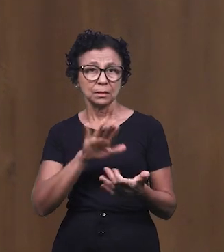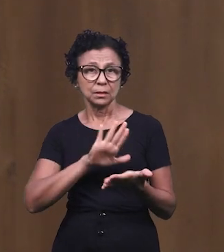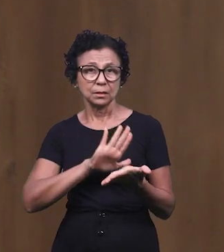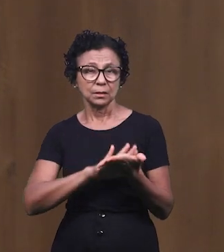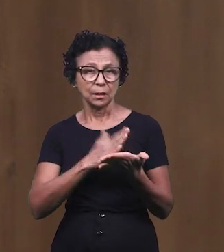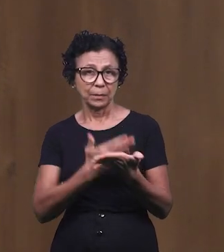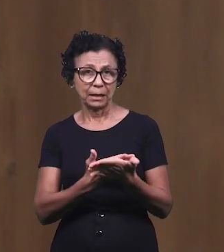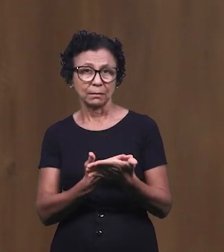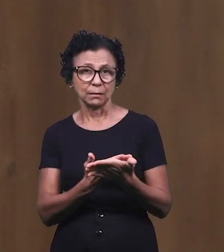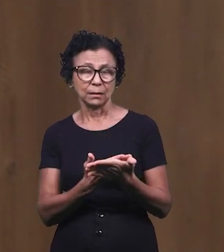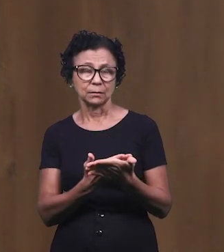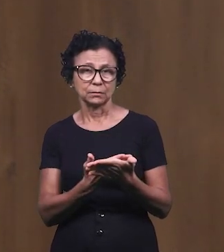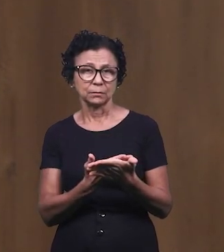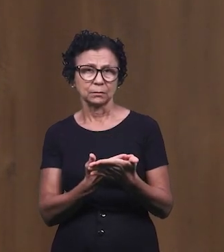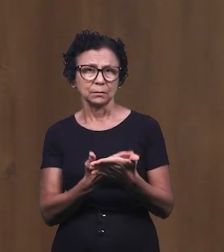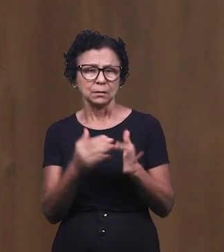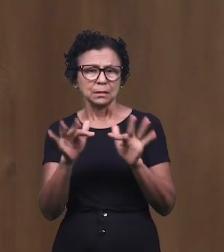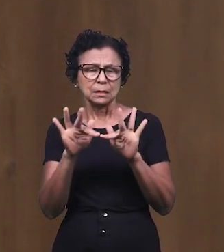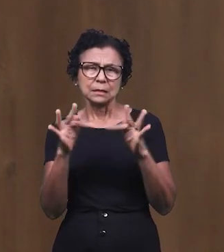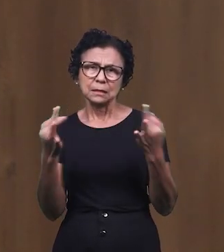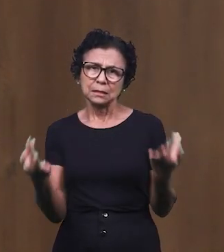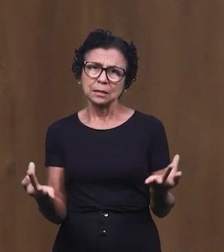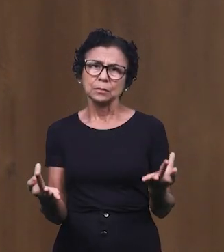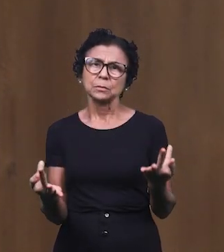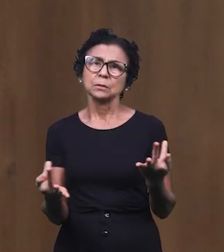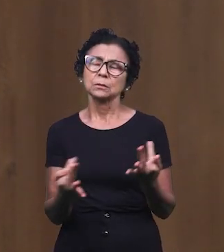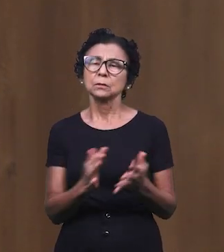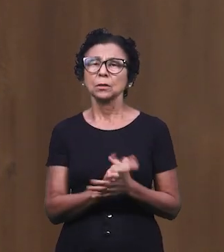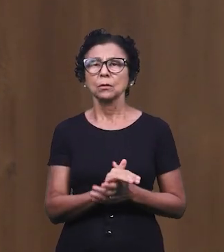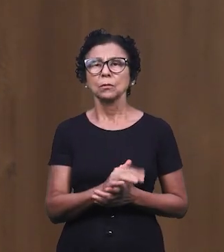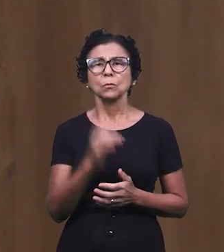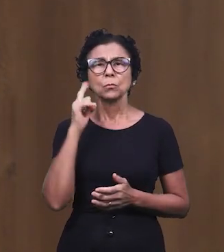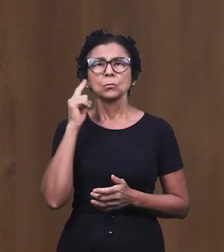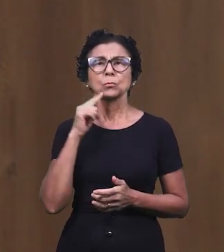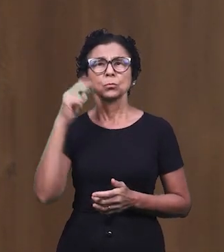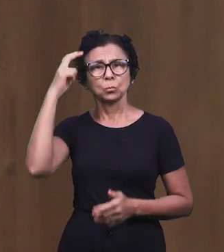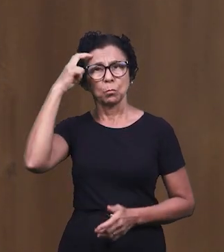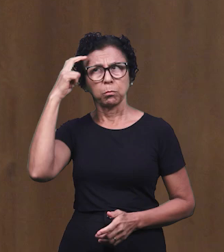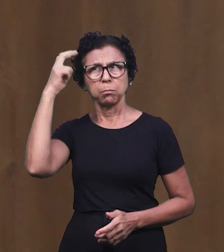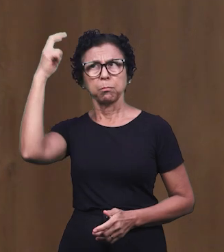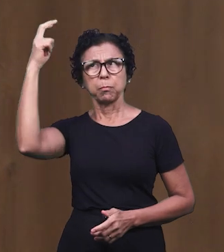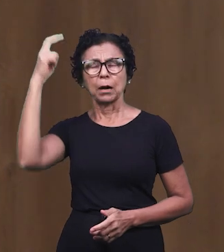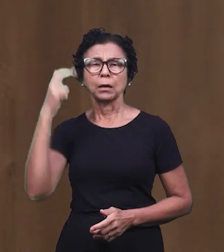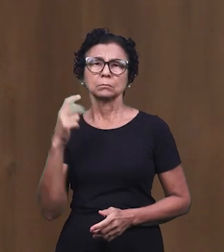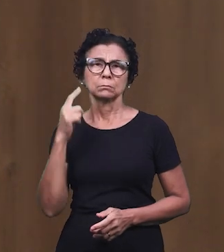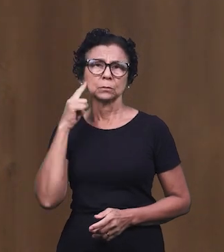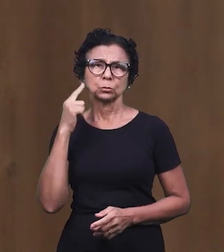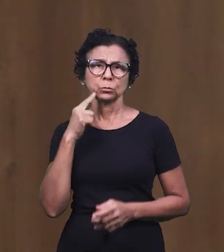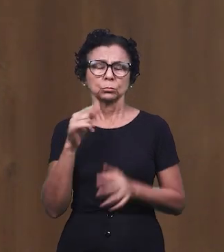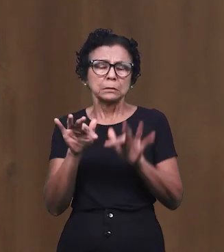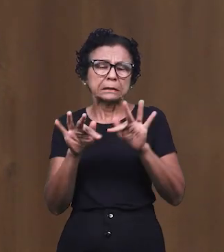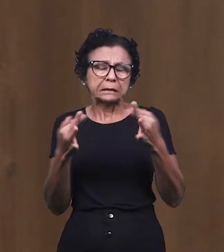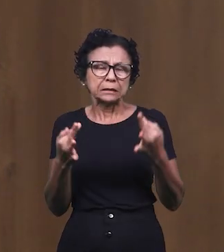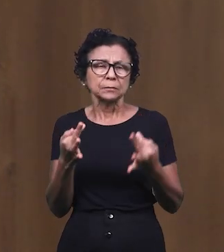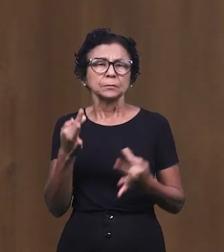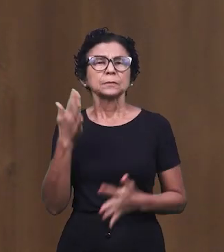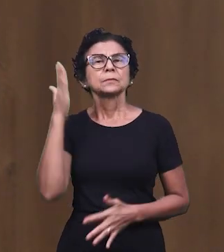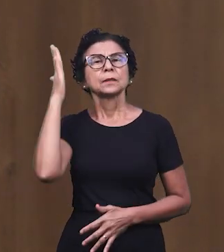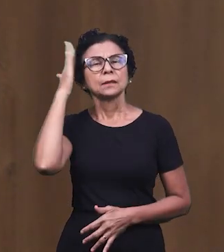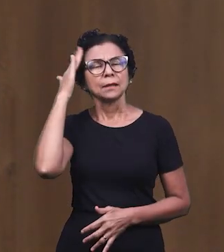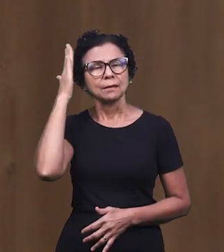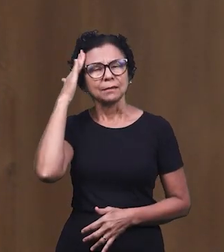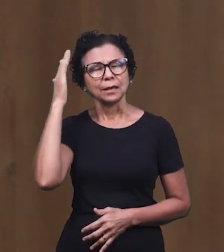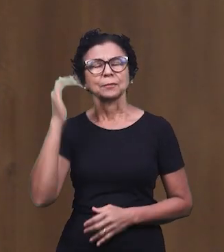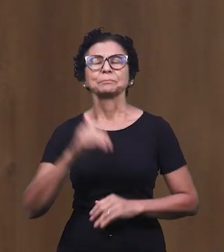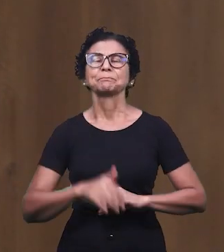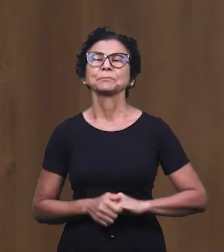simples, o que é culto vai entender e o que é simples também vai. Então, Exatamente. não se preocupem com isso. Isso aqui é uma das estratégias